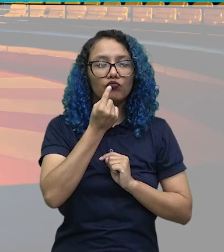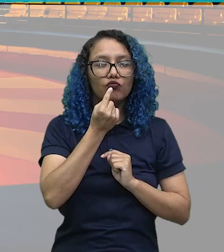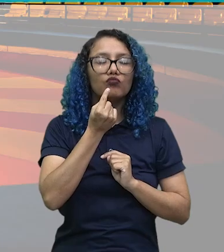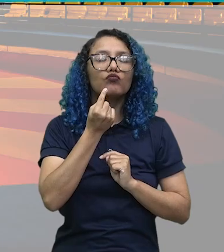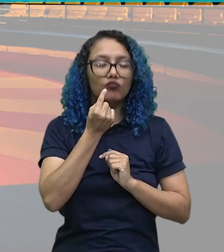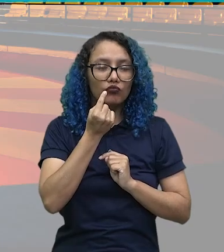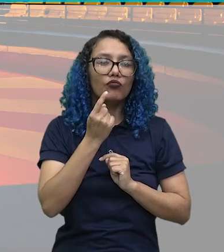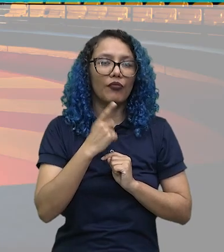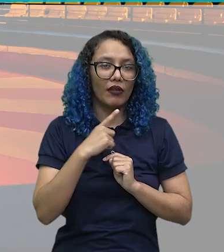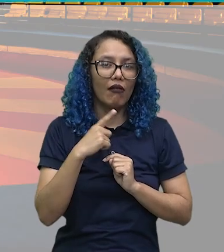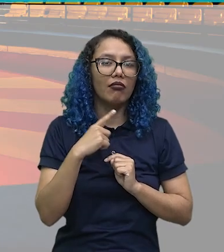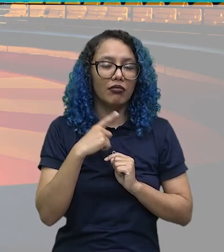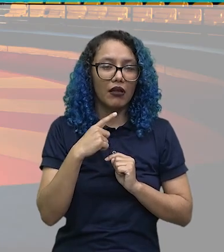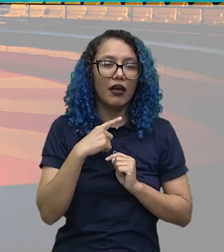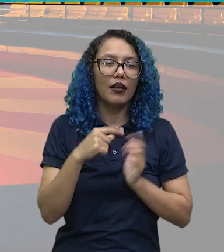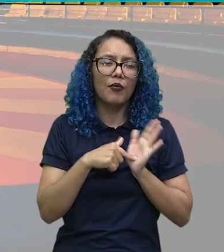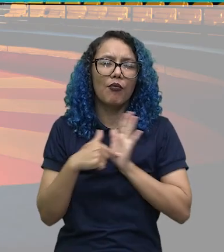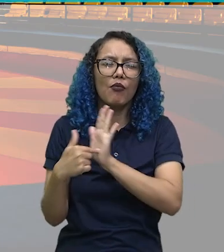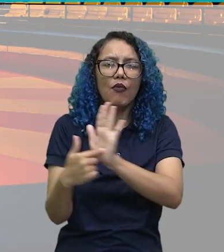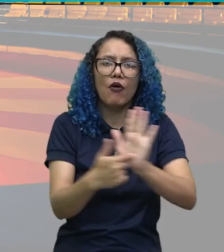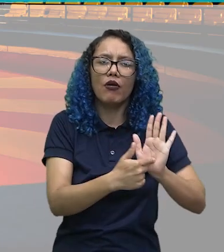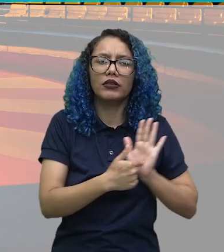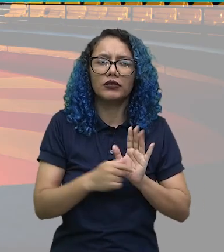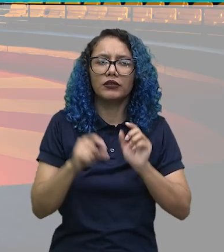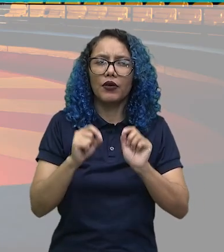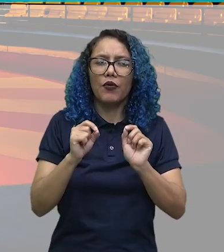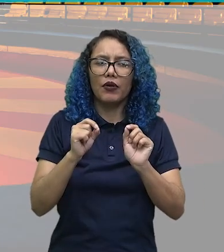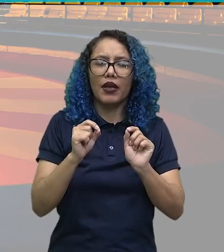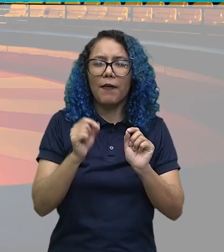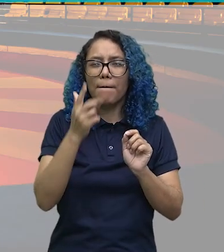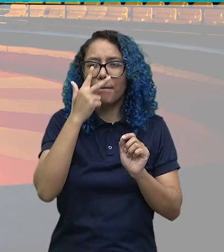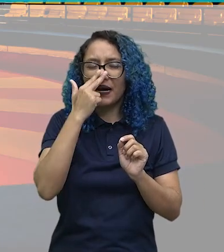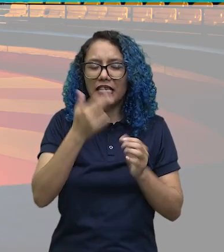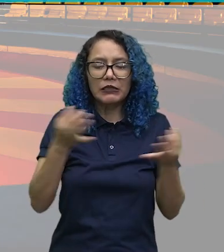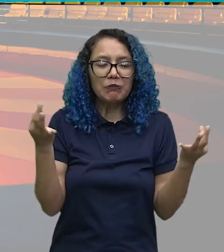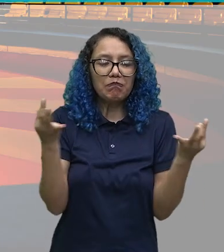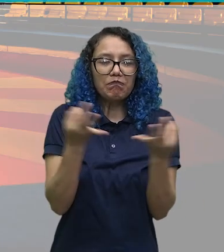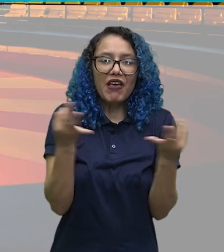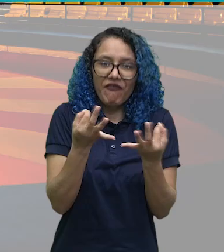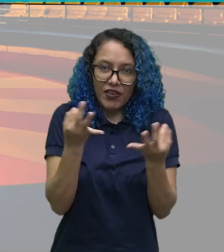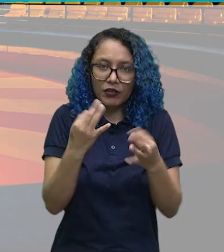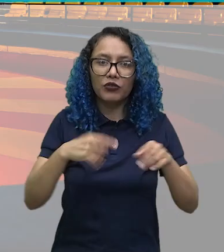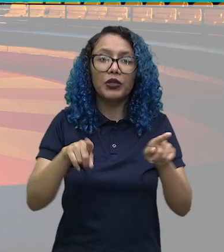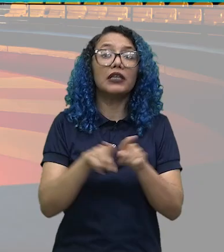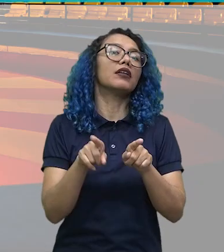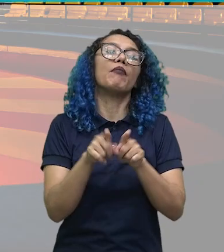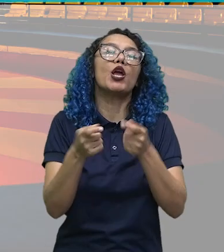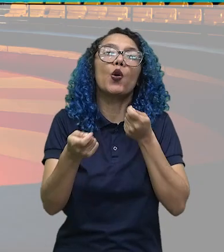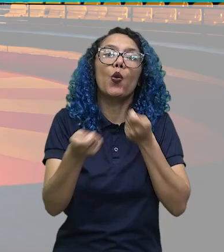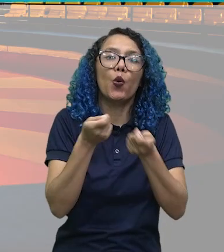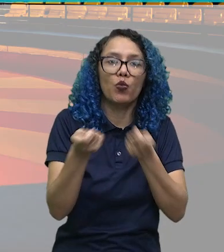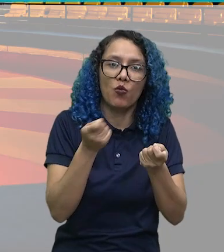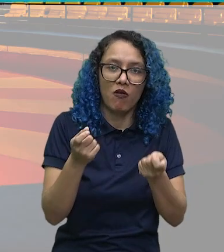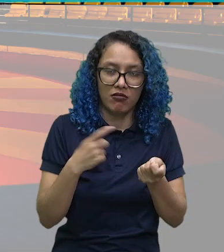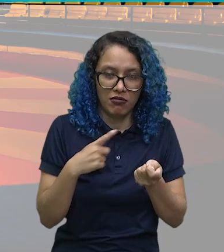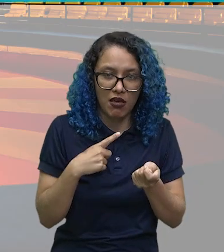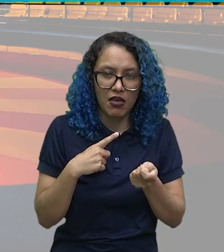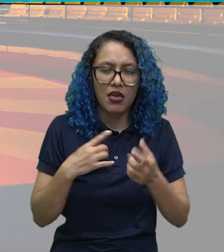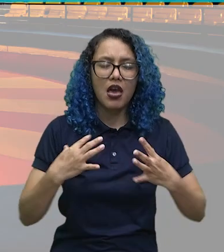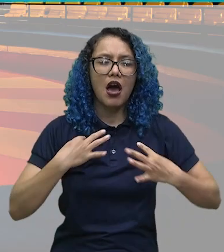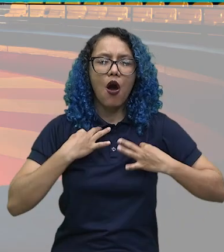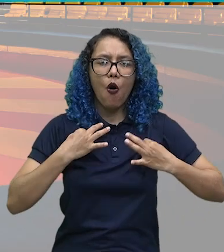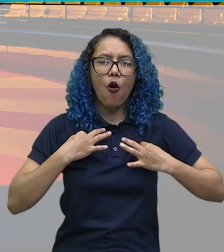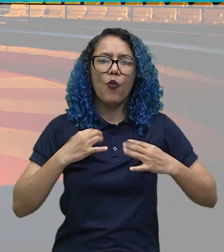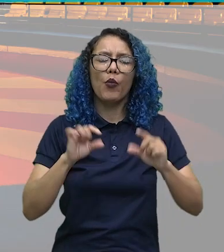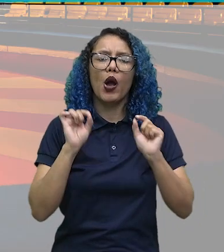finamente contornados. Ele transmite uma aura de perfeição e controle. O seu